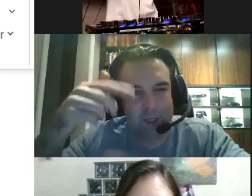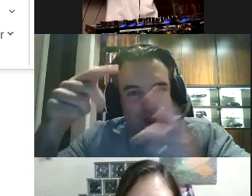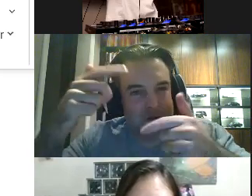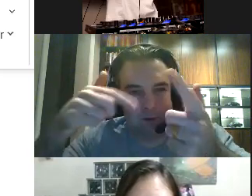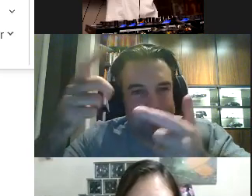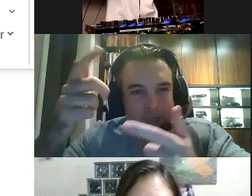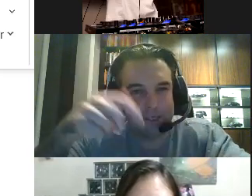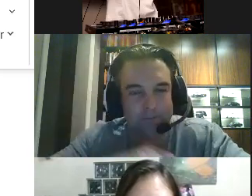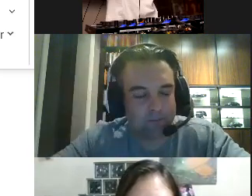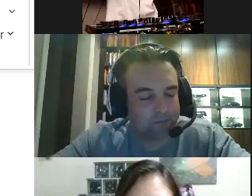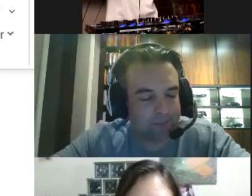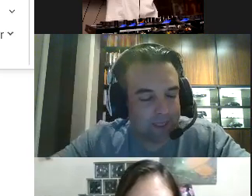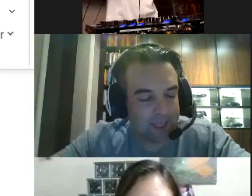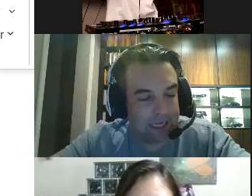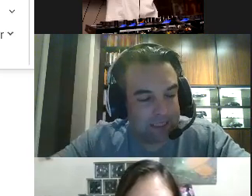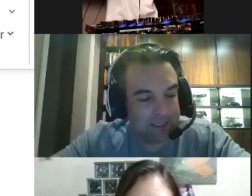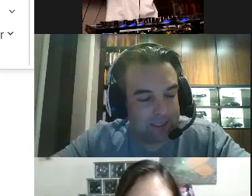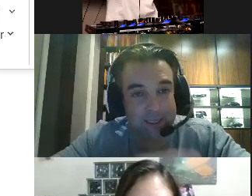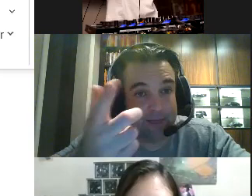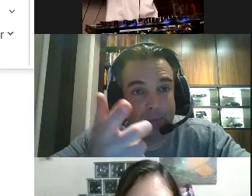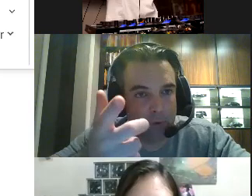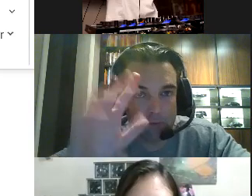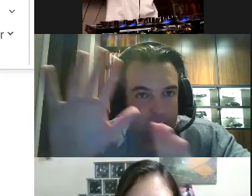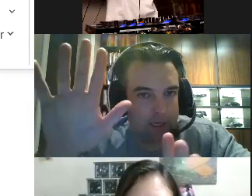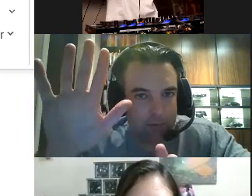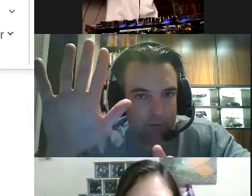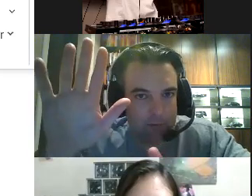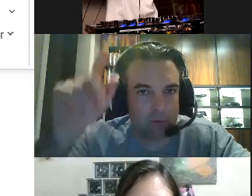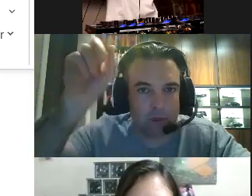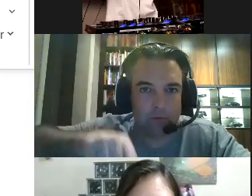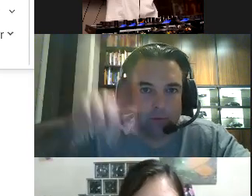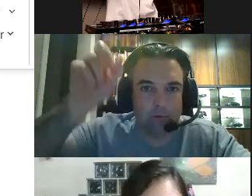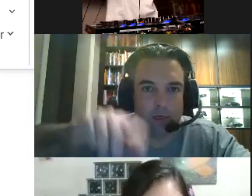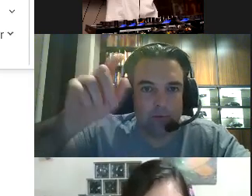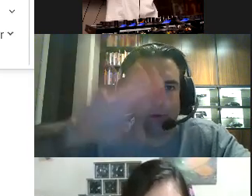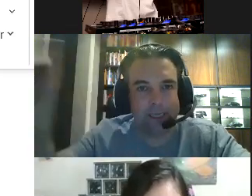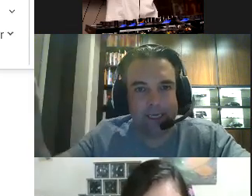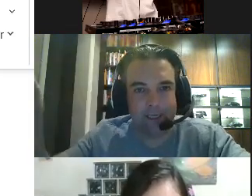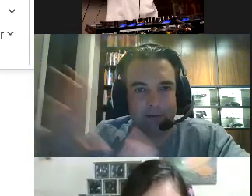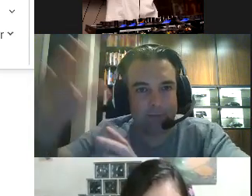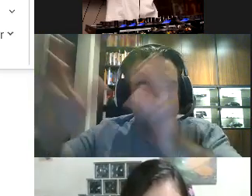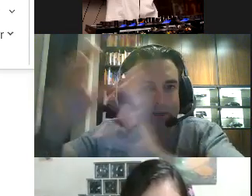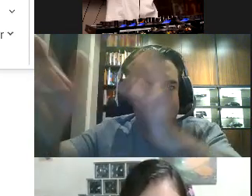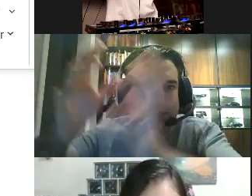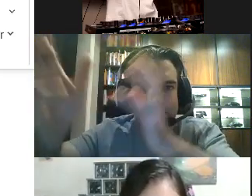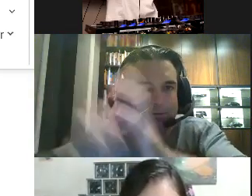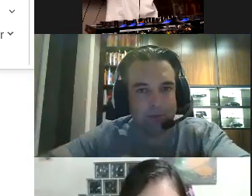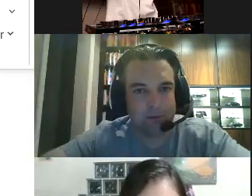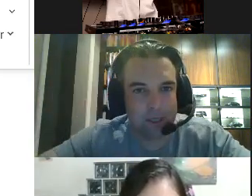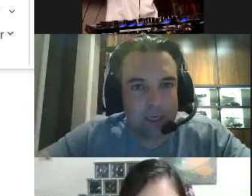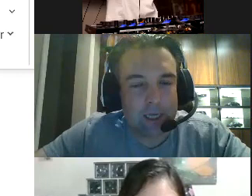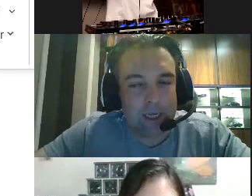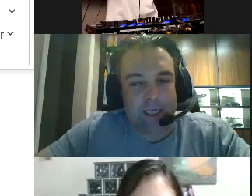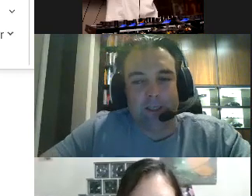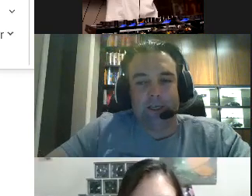não era um artigo, era uma notícia, e dizia, em alemão, eu não sei ler em alemão, mas tu bota no Google Tradutor e lê, né? Dá para entender mais ou